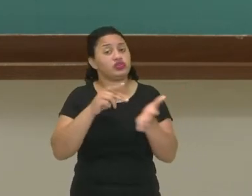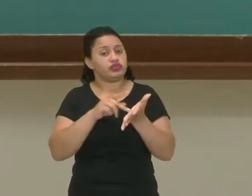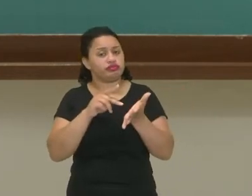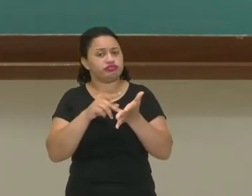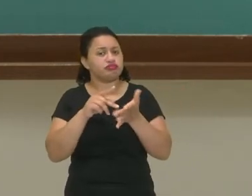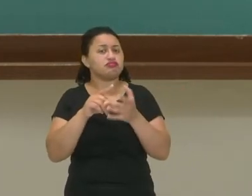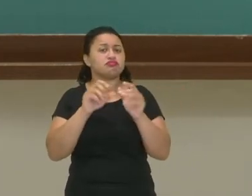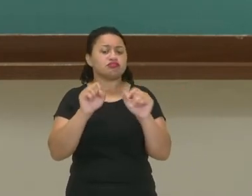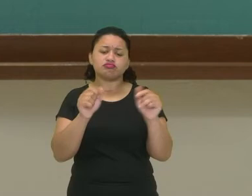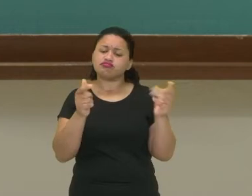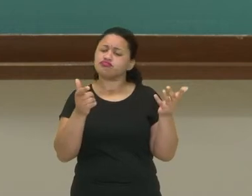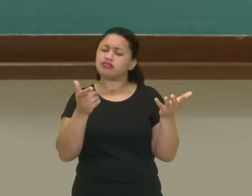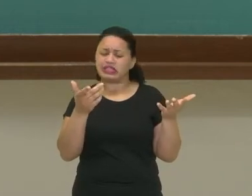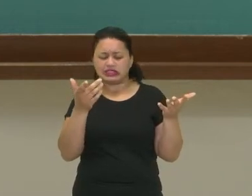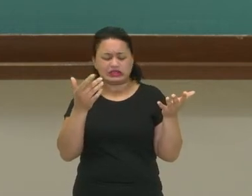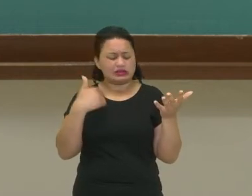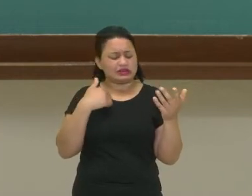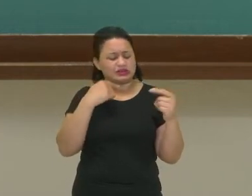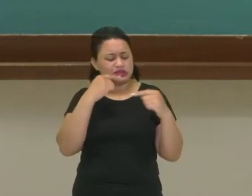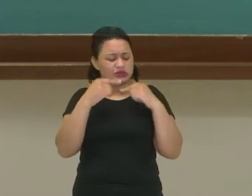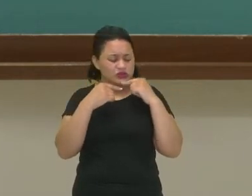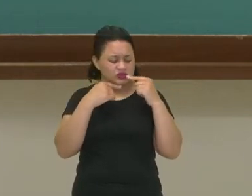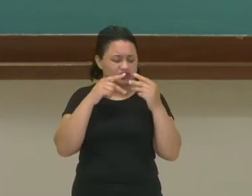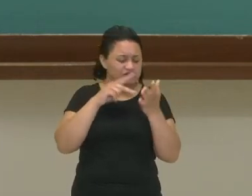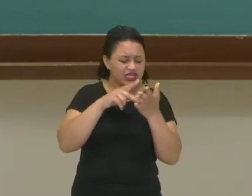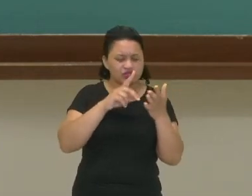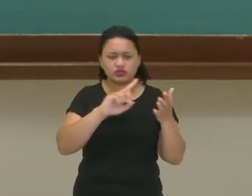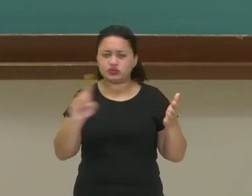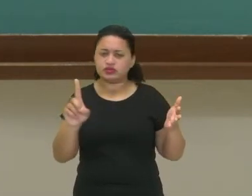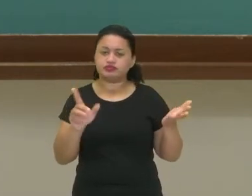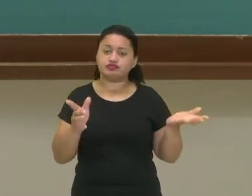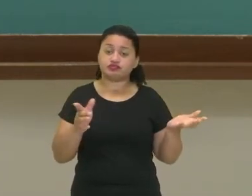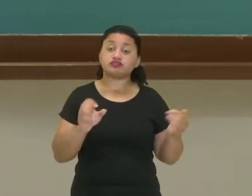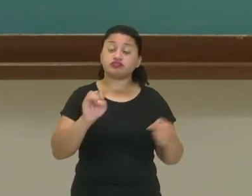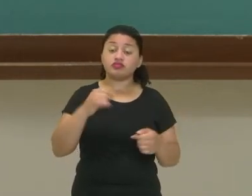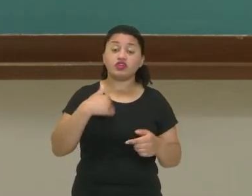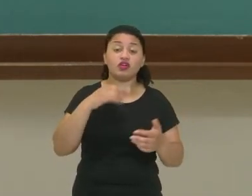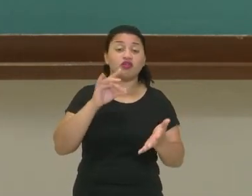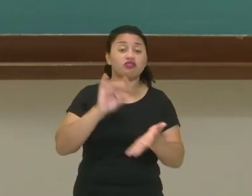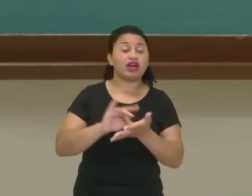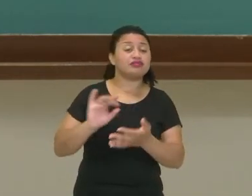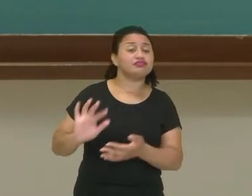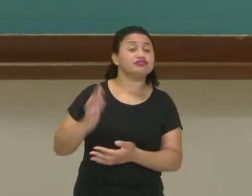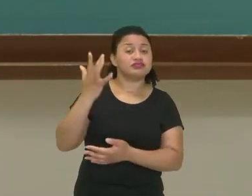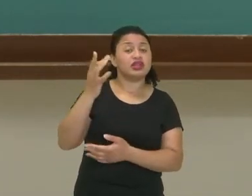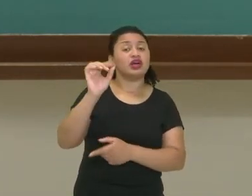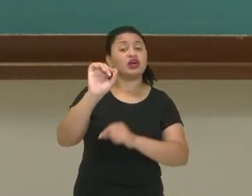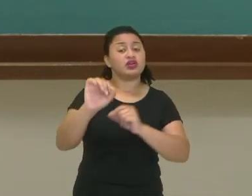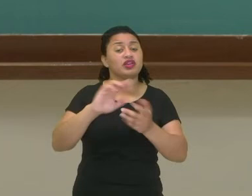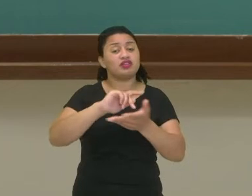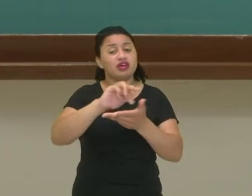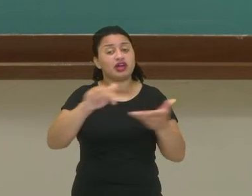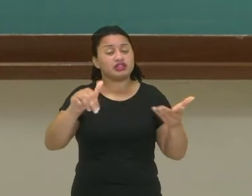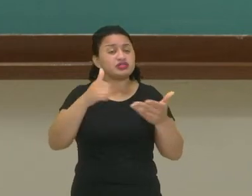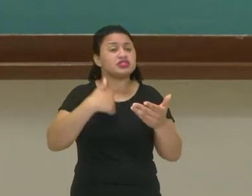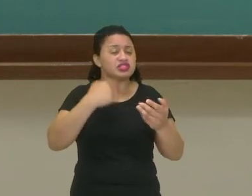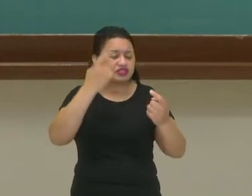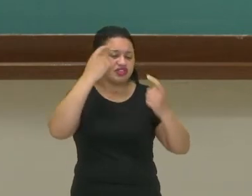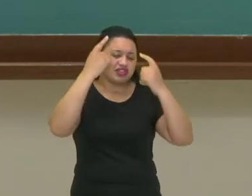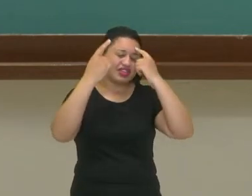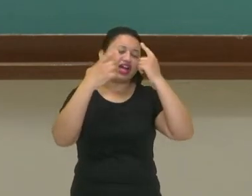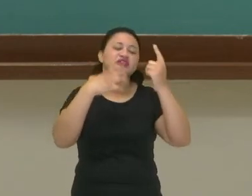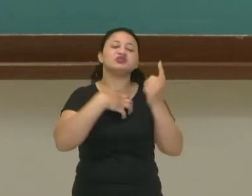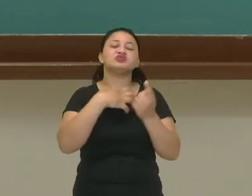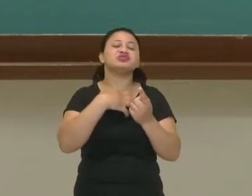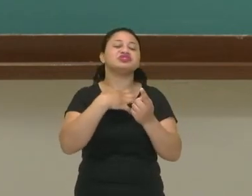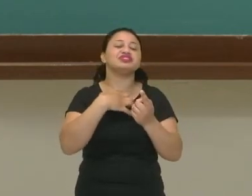verossímil, mas você não vai entender, não vai saber. E mesmo se for um fato real, muito do que está ali é criação, é a